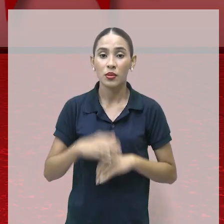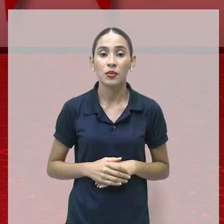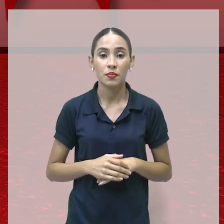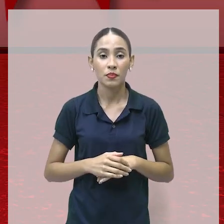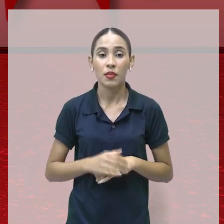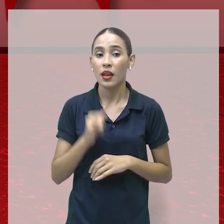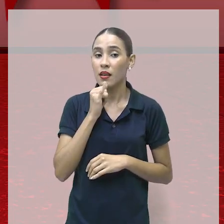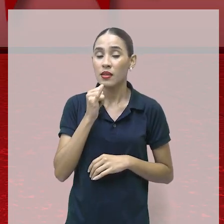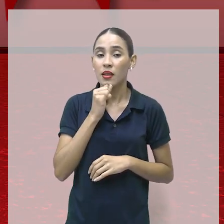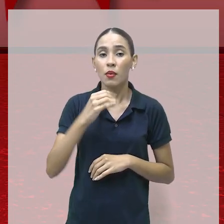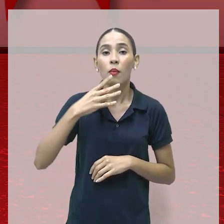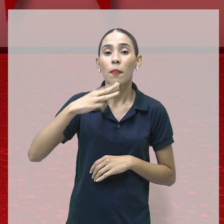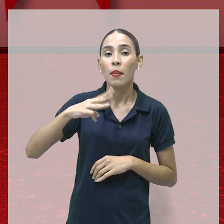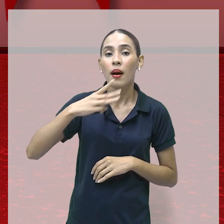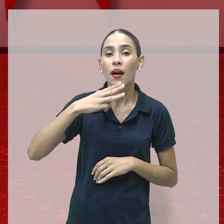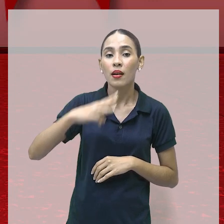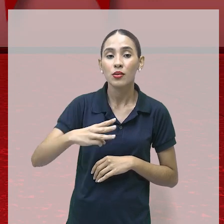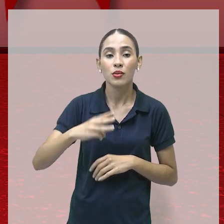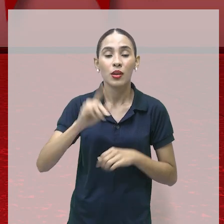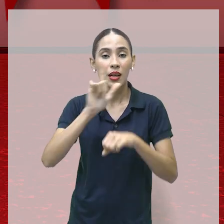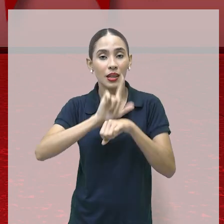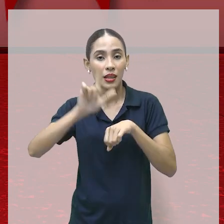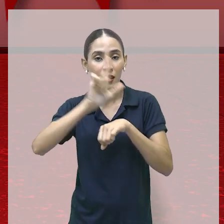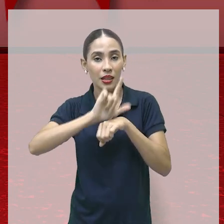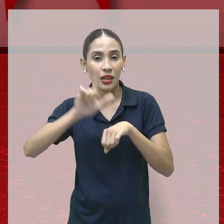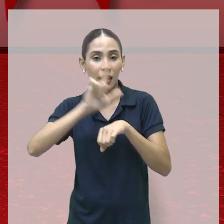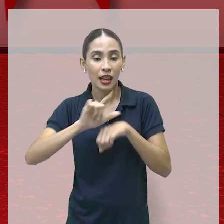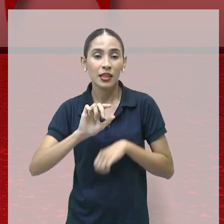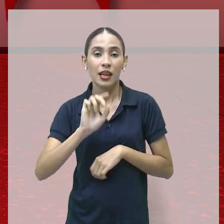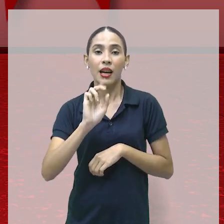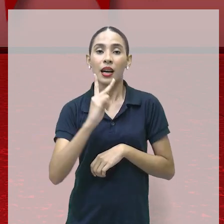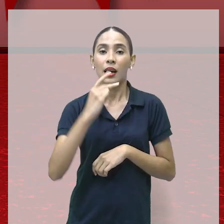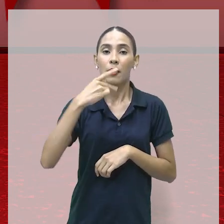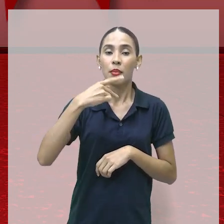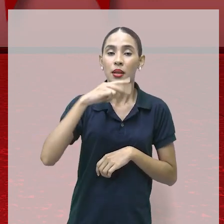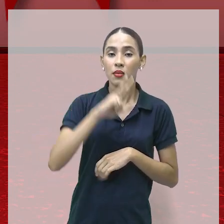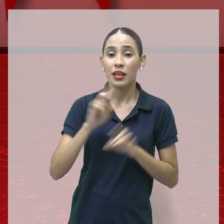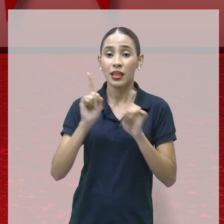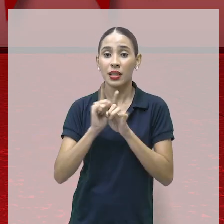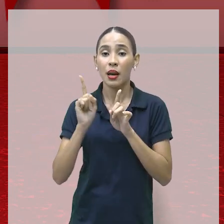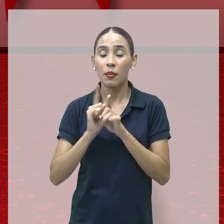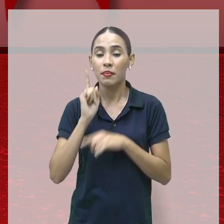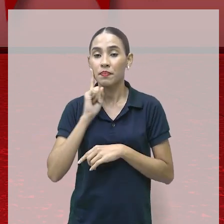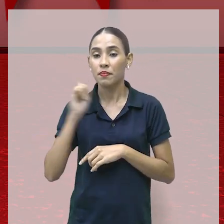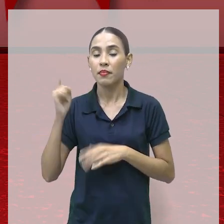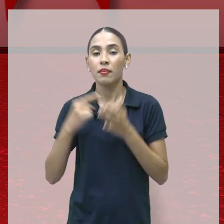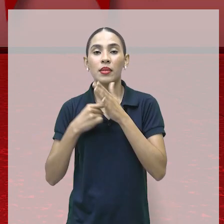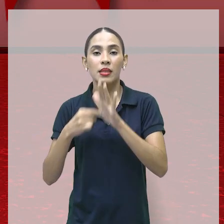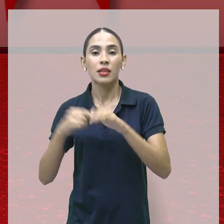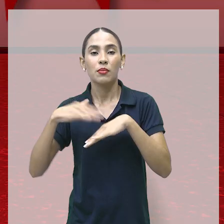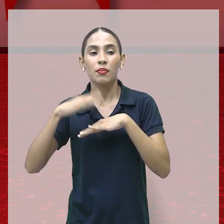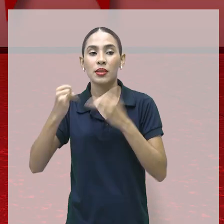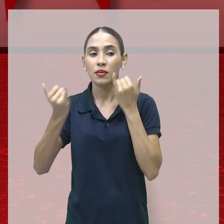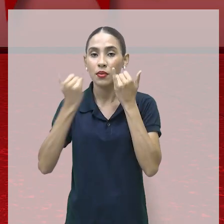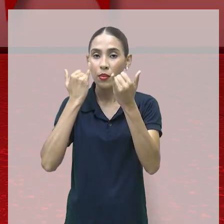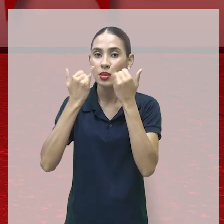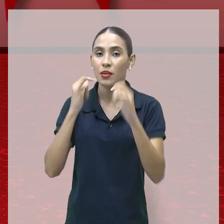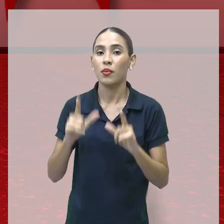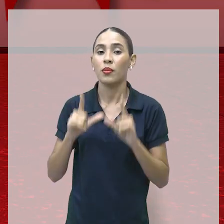Né? No caso de março, aqui, ó, Março Lilás, representado pelo HPV, e Dezembro Vermelho, trazendo ali mais